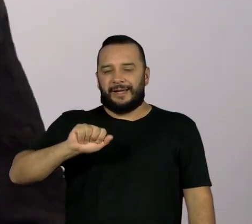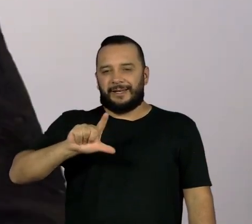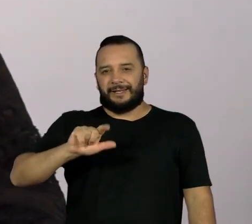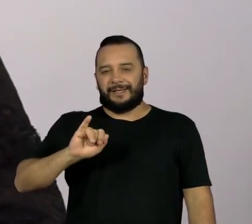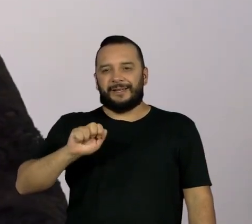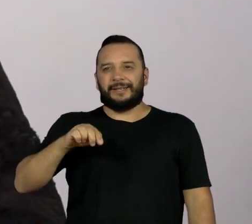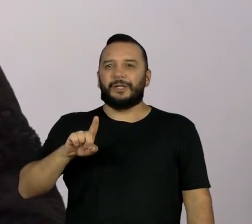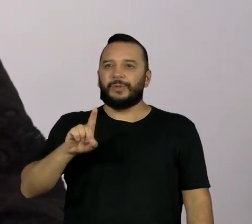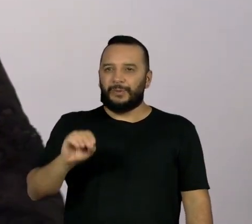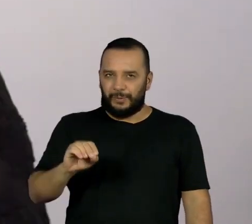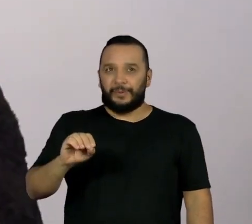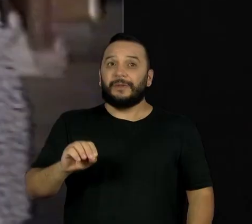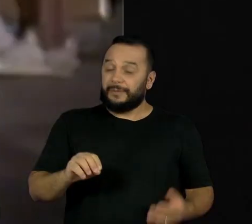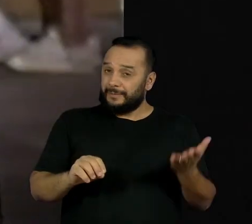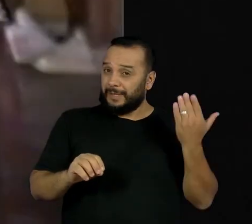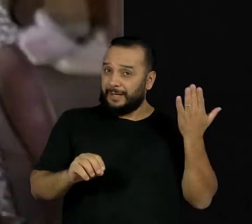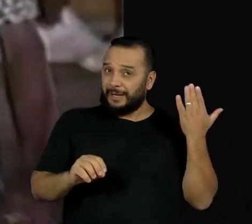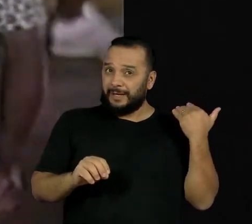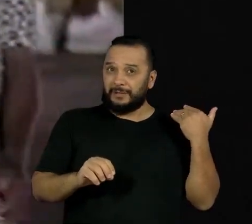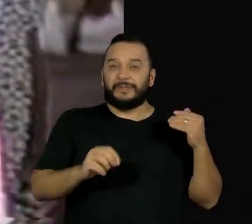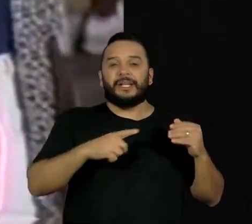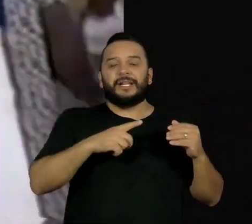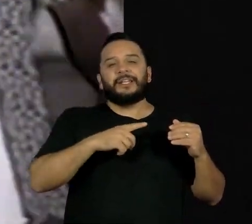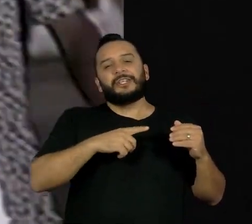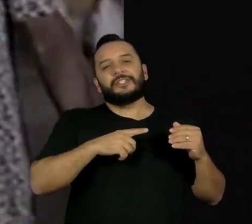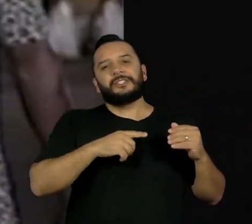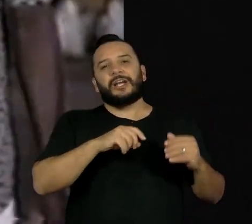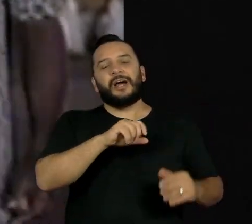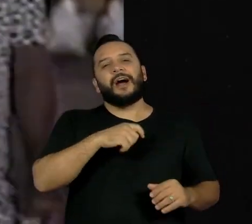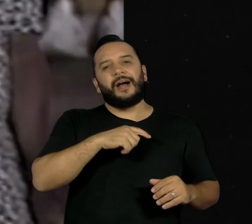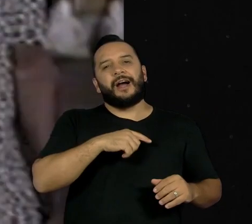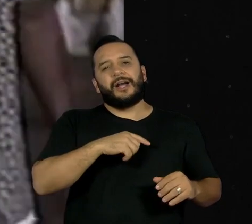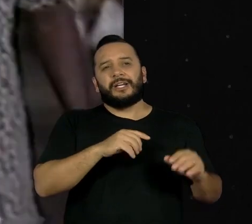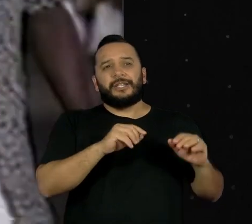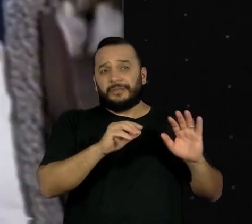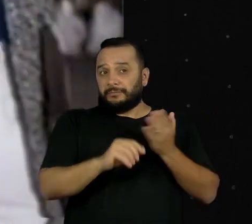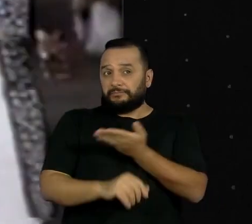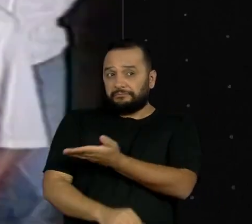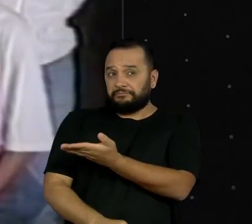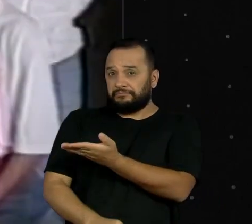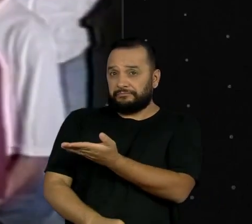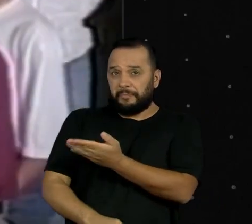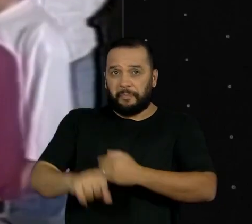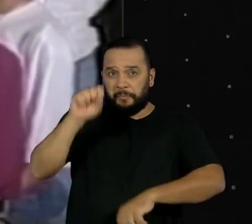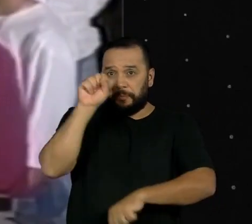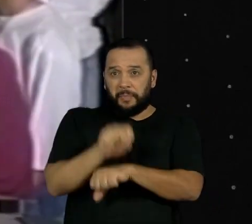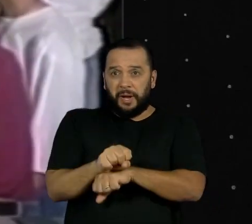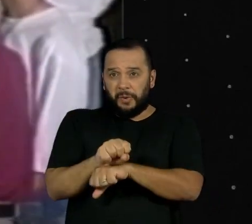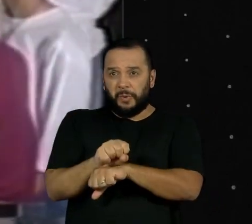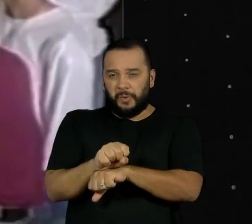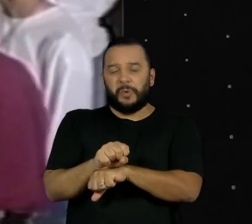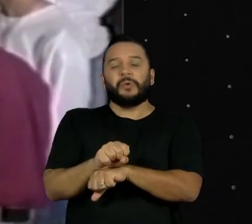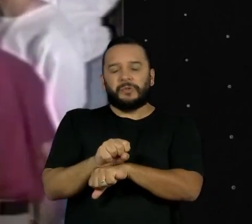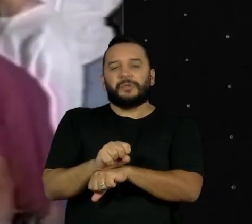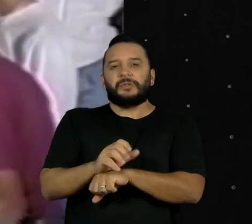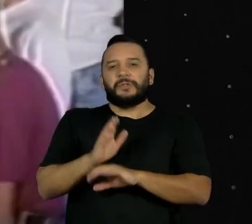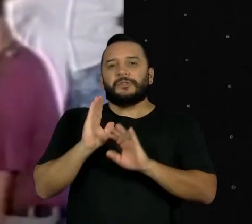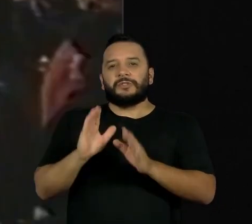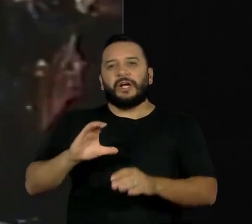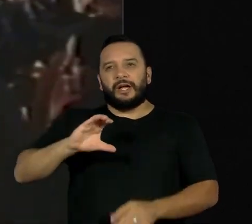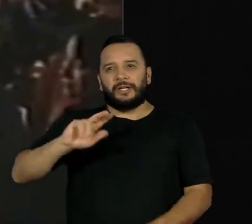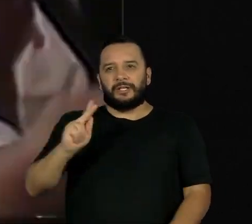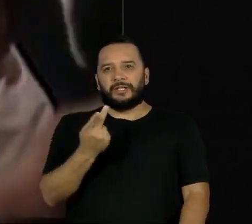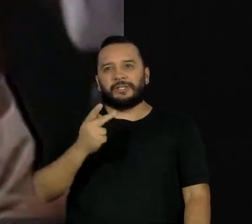paralisação que a Chic Show teve, quando a Chic Show mudou para fazer outros tipos de evento. Então o